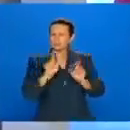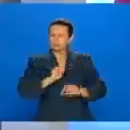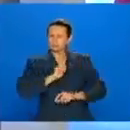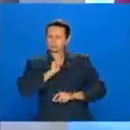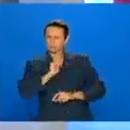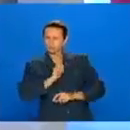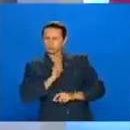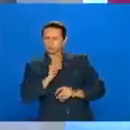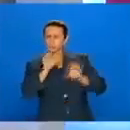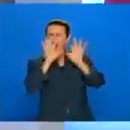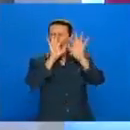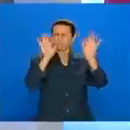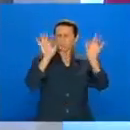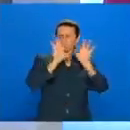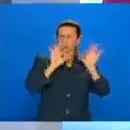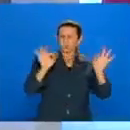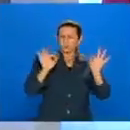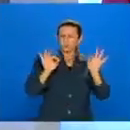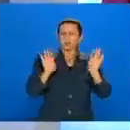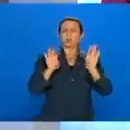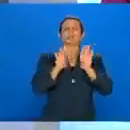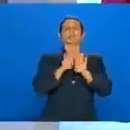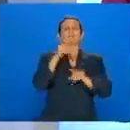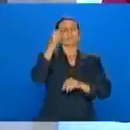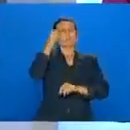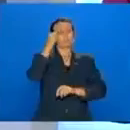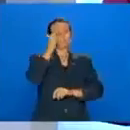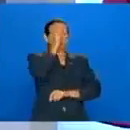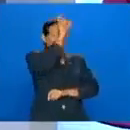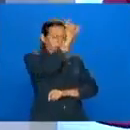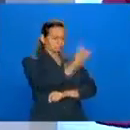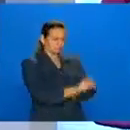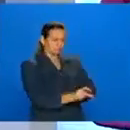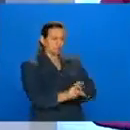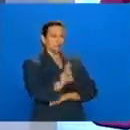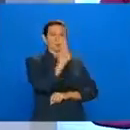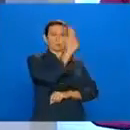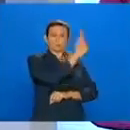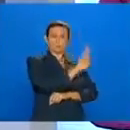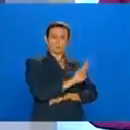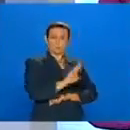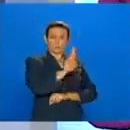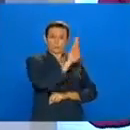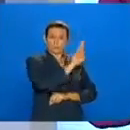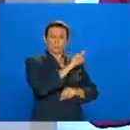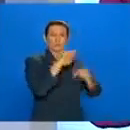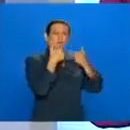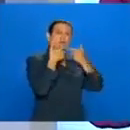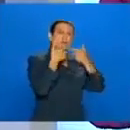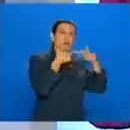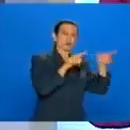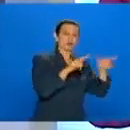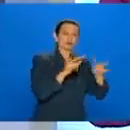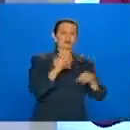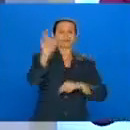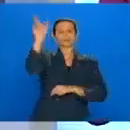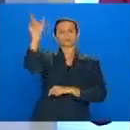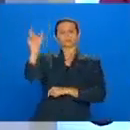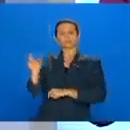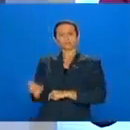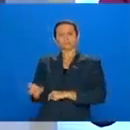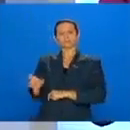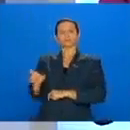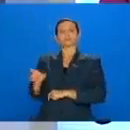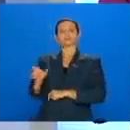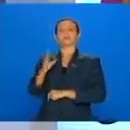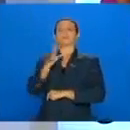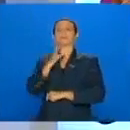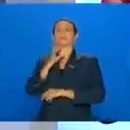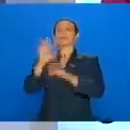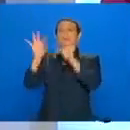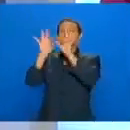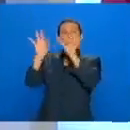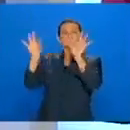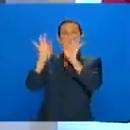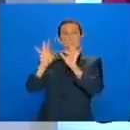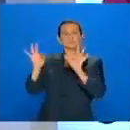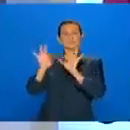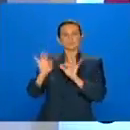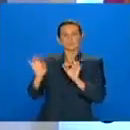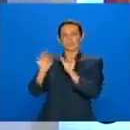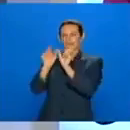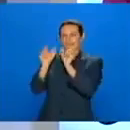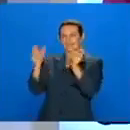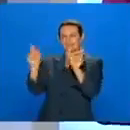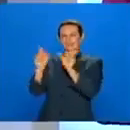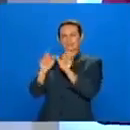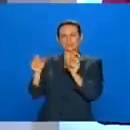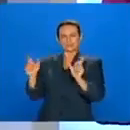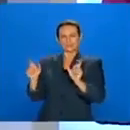diferença entre o usuário da Libras e um sinalizador que conhece a estrutura da Libras. Bom, fizemos a defesa